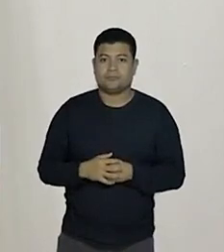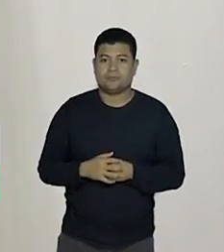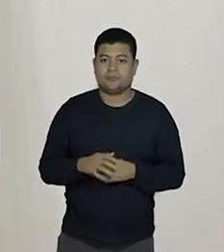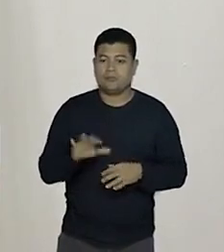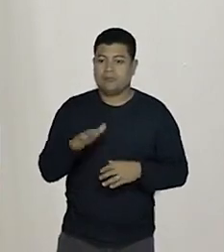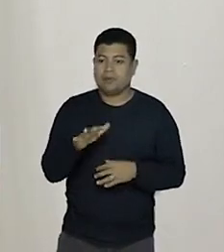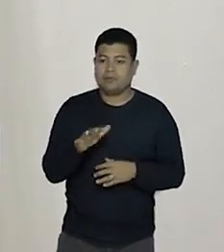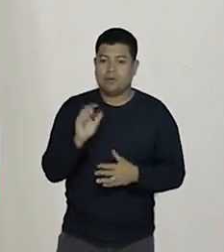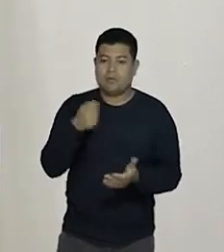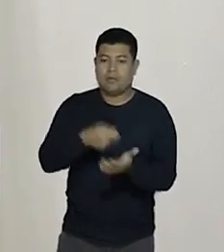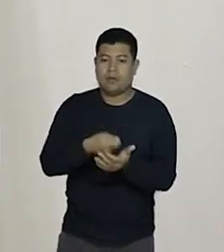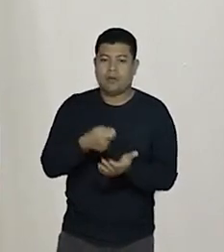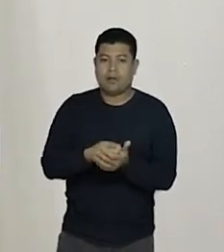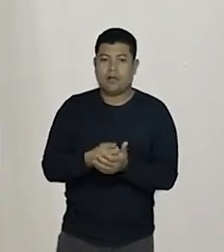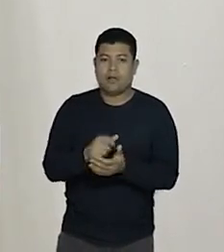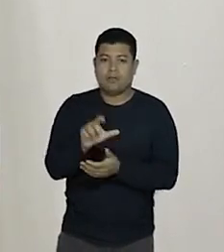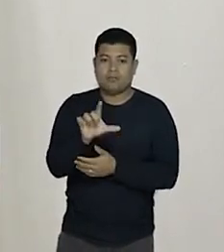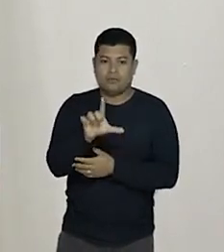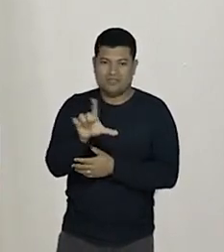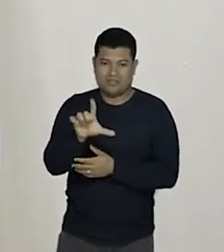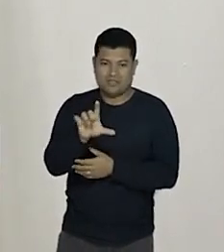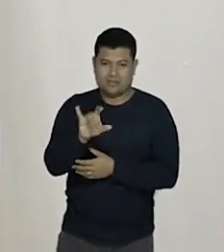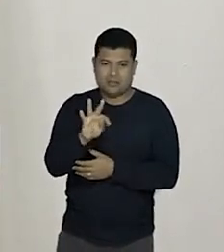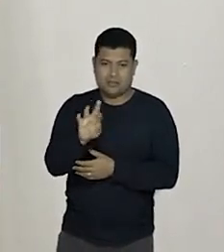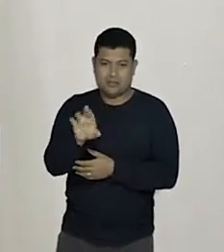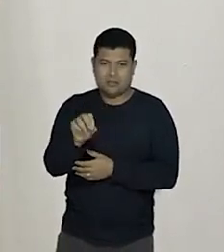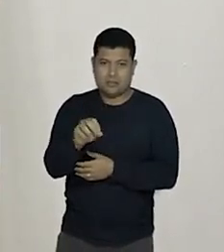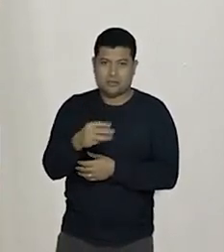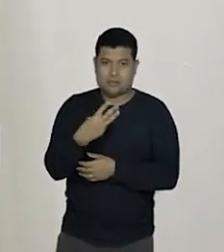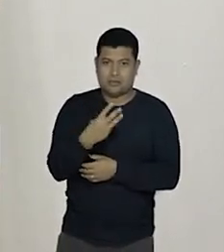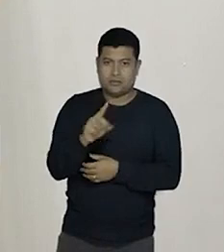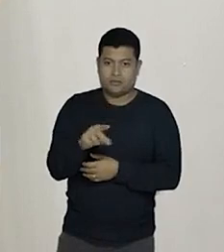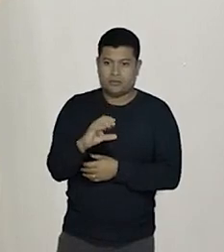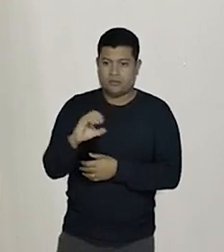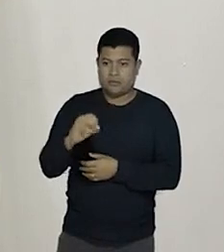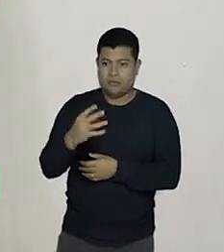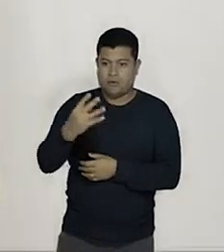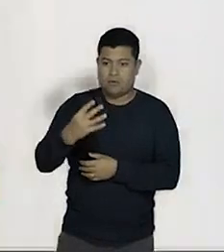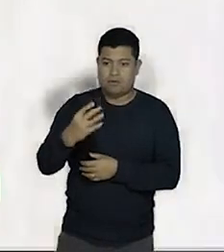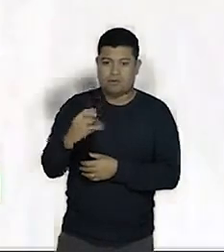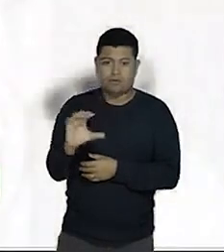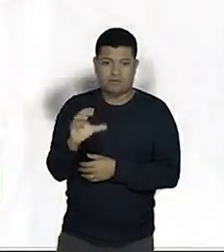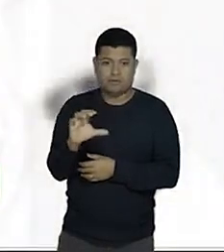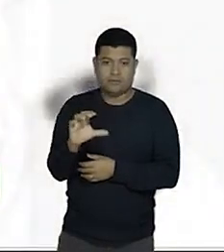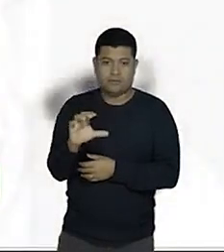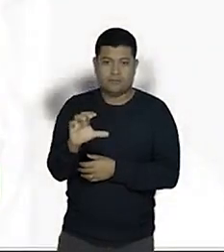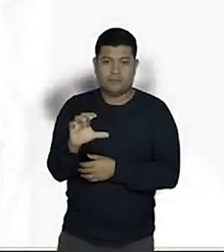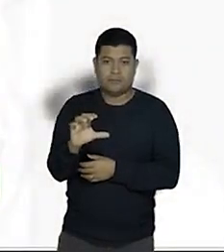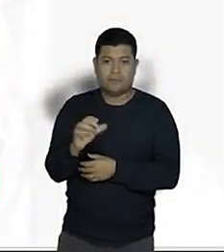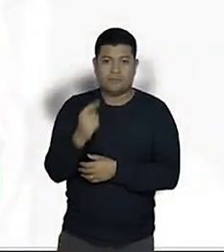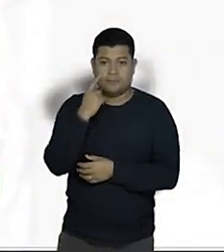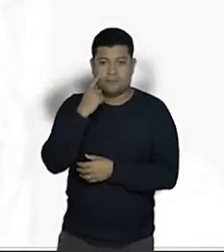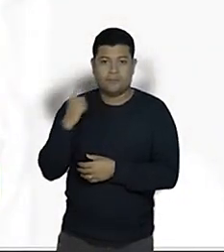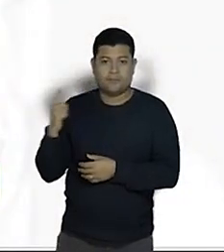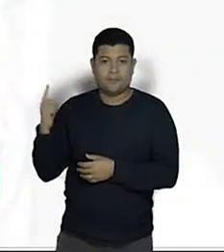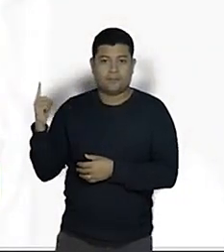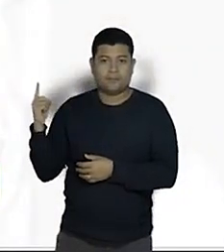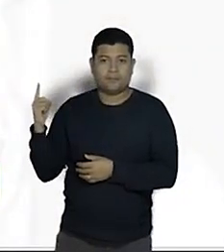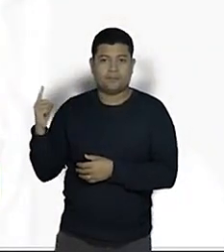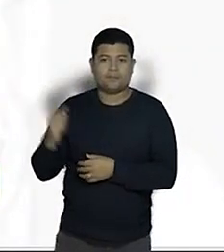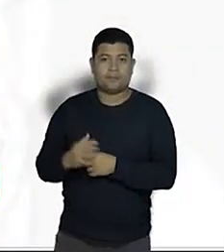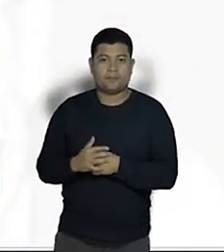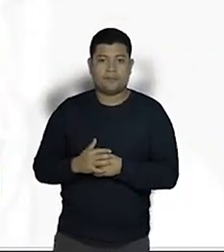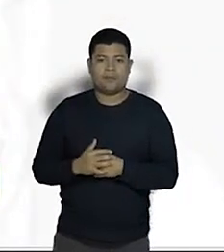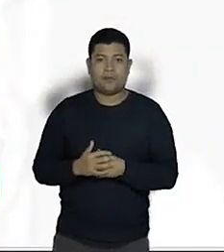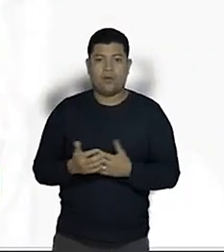litro de leite nessa época girava em torno de r$ 3.0 hoje está se trabalhando um valor